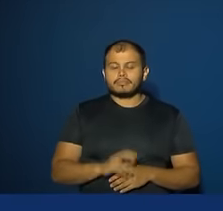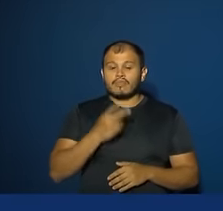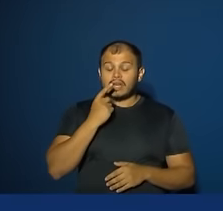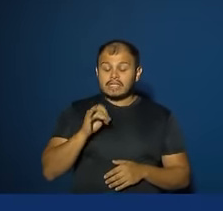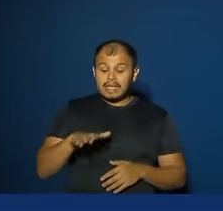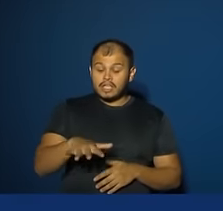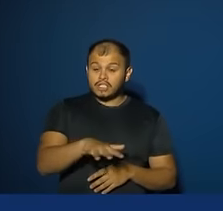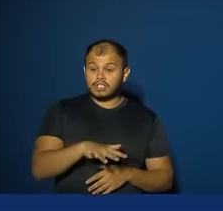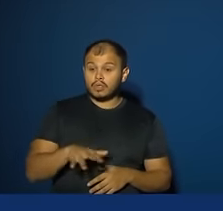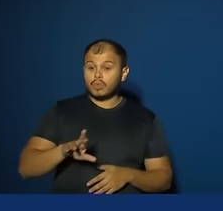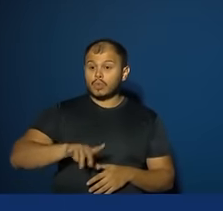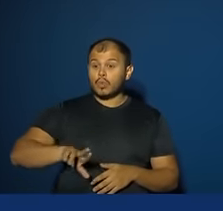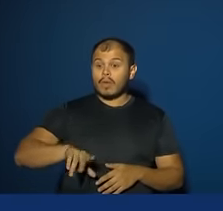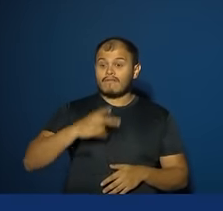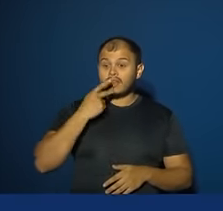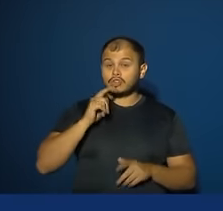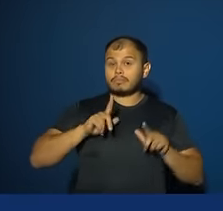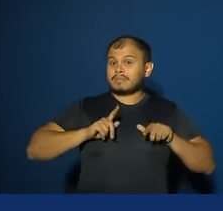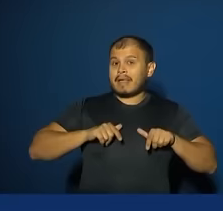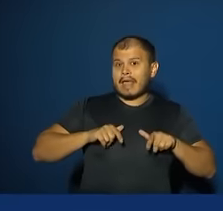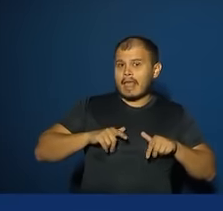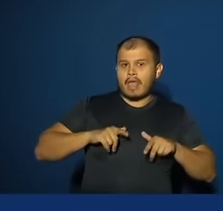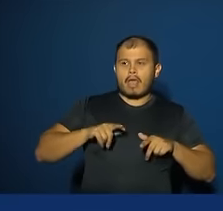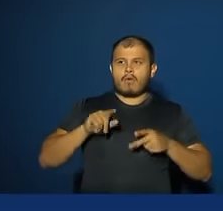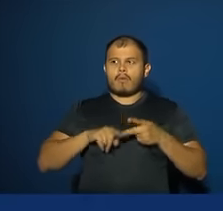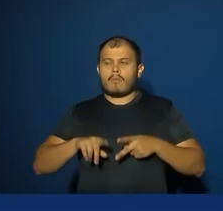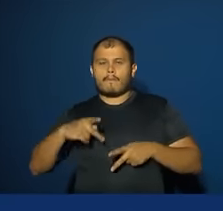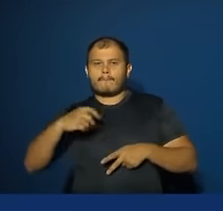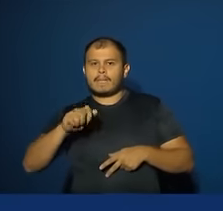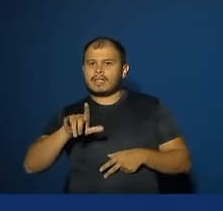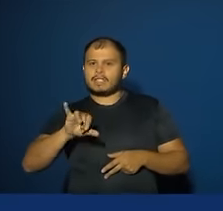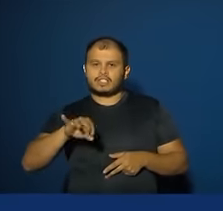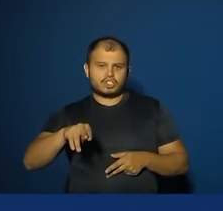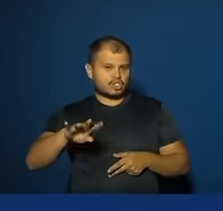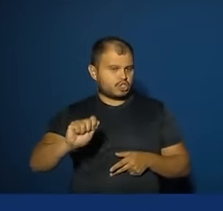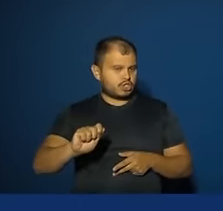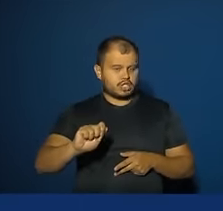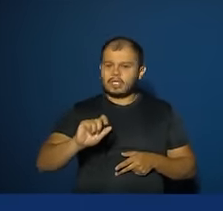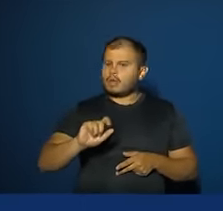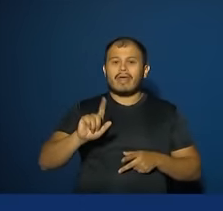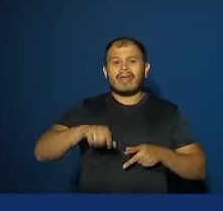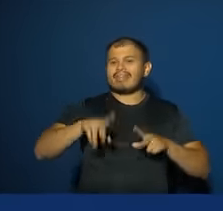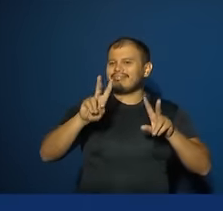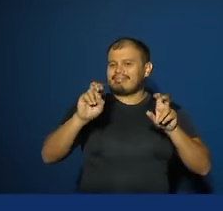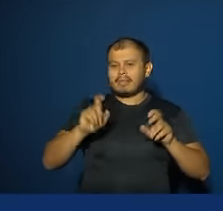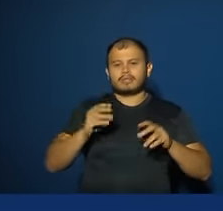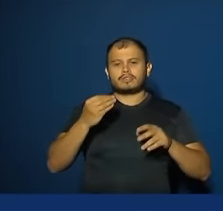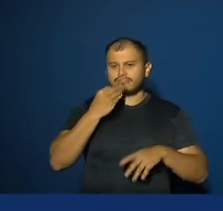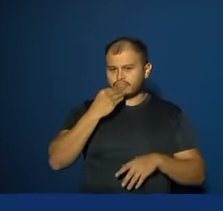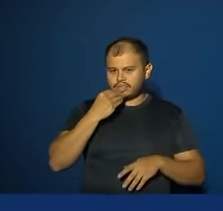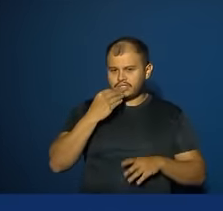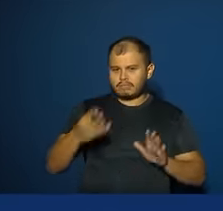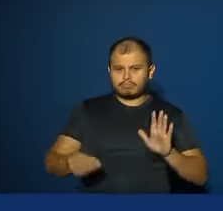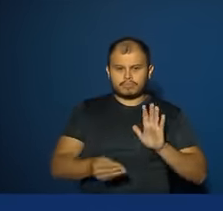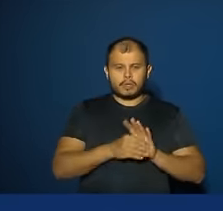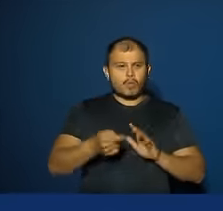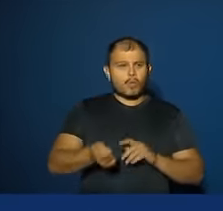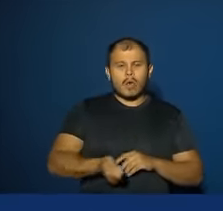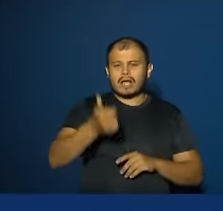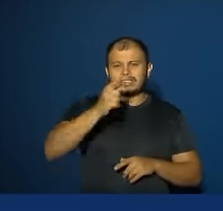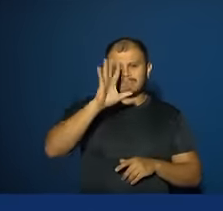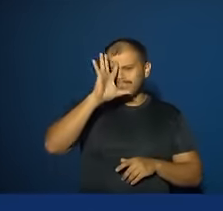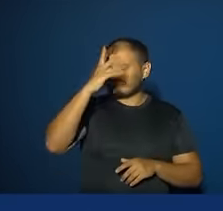tô nem me referindo ao mundo Israel Palestina que é um tema eh que a gente podia qualificar como quase insolúvel